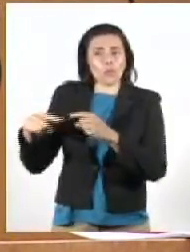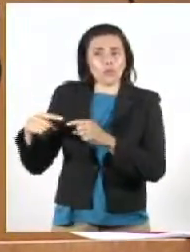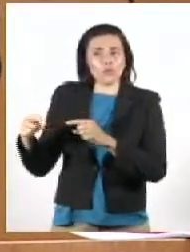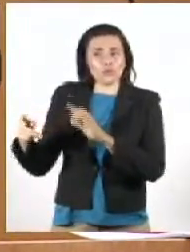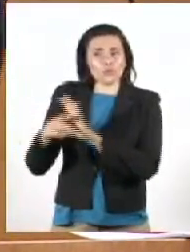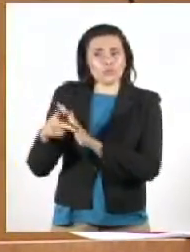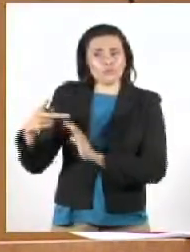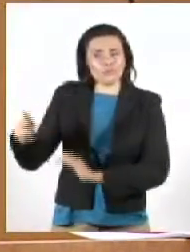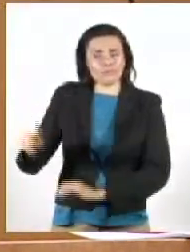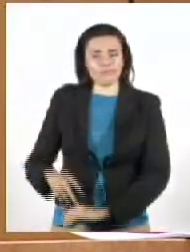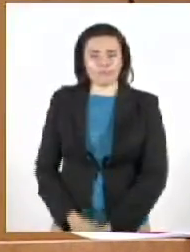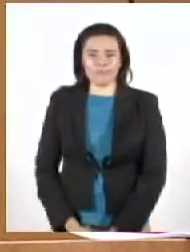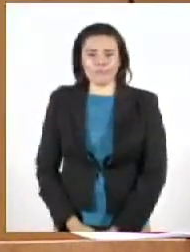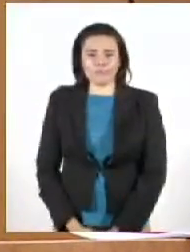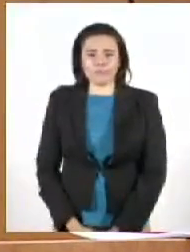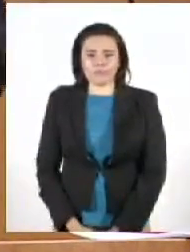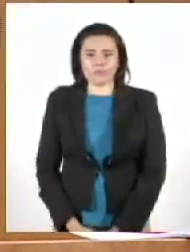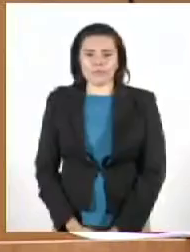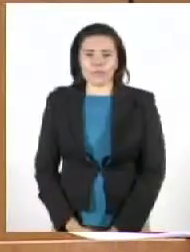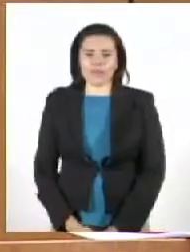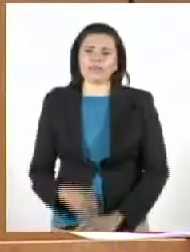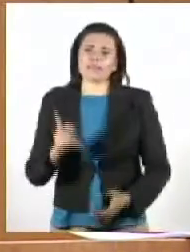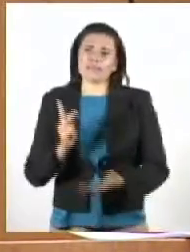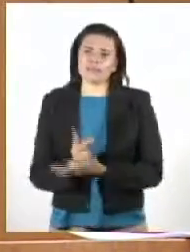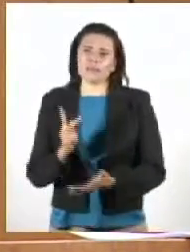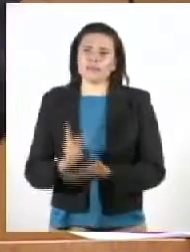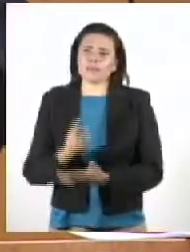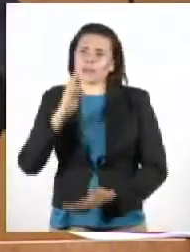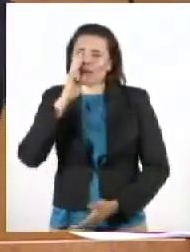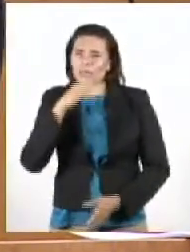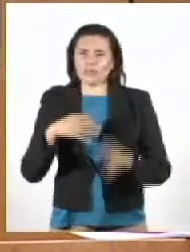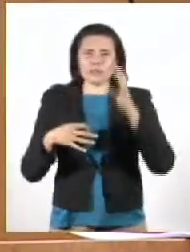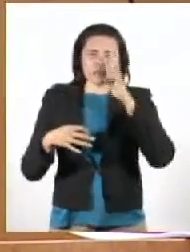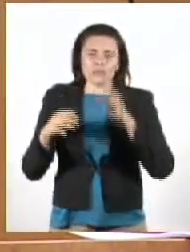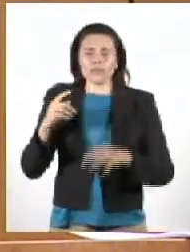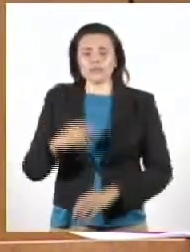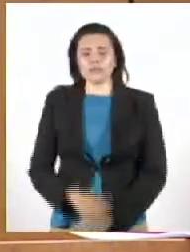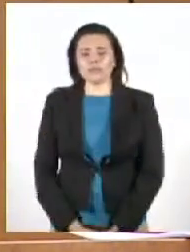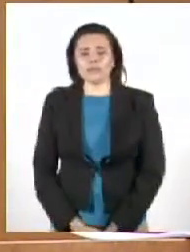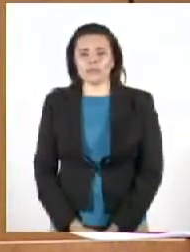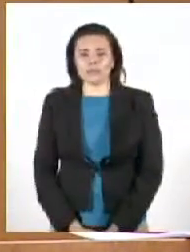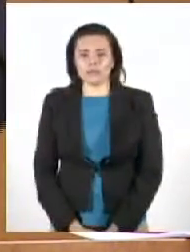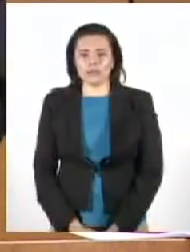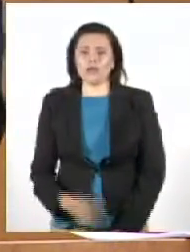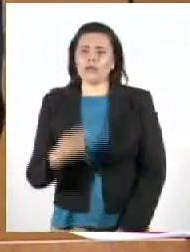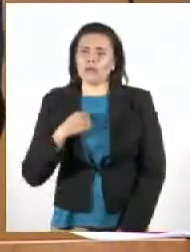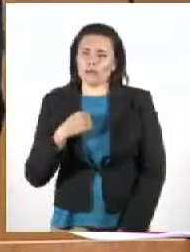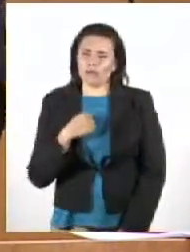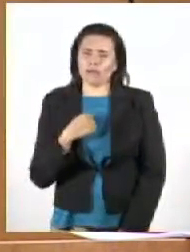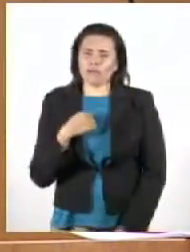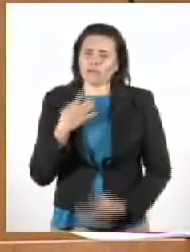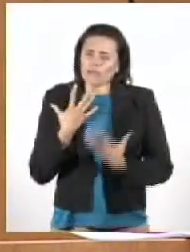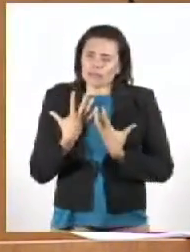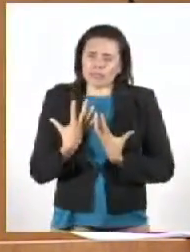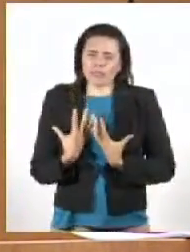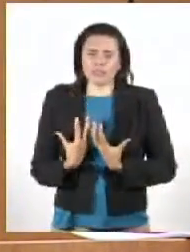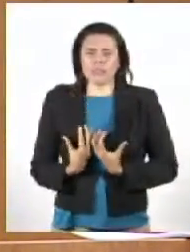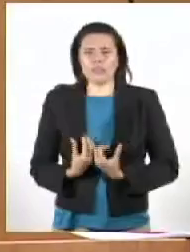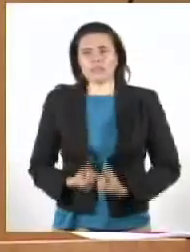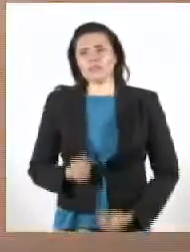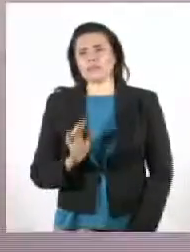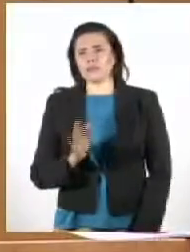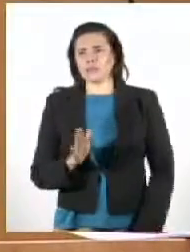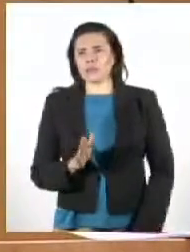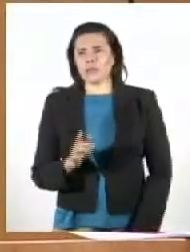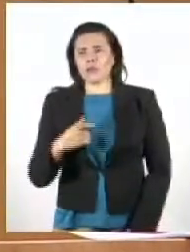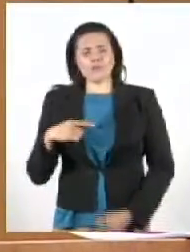interlocutor para ignorar as críticas que são pertinentes. Estamos cansados disso. Governador, ao invés